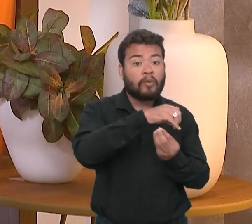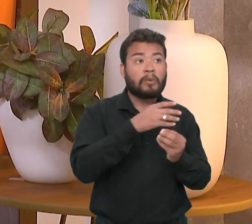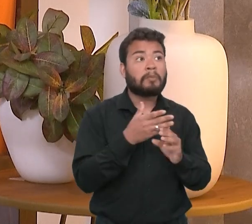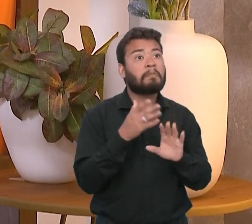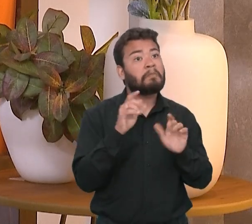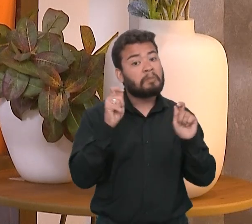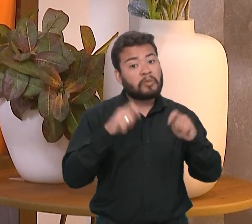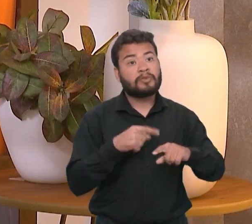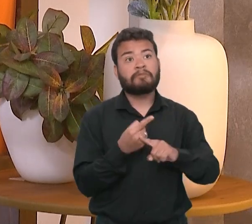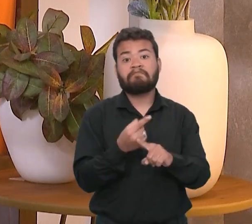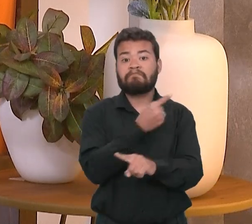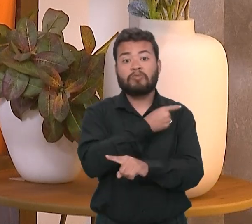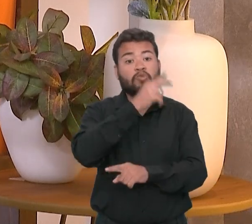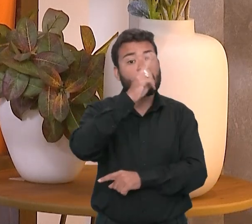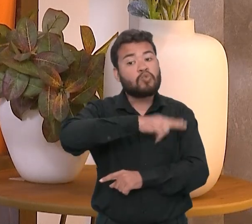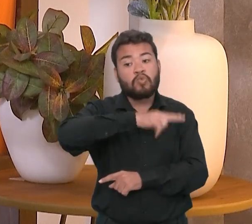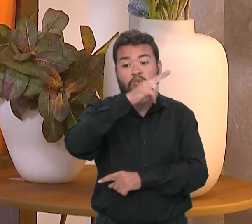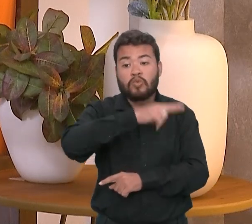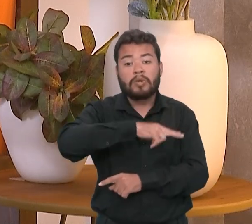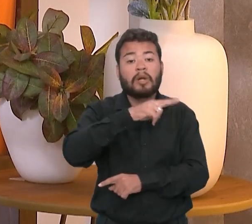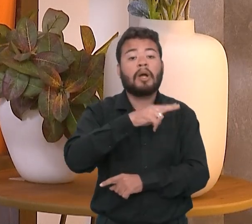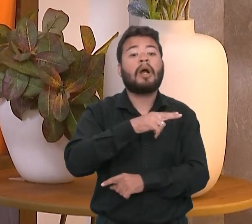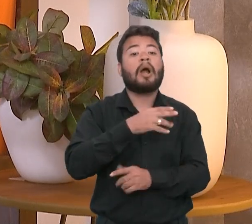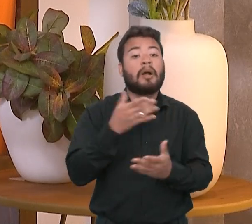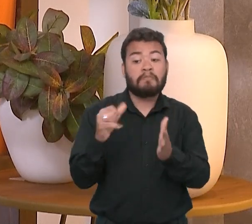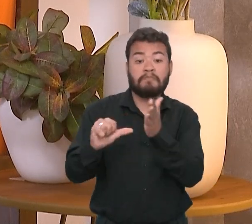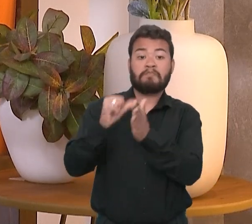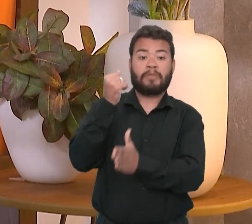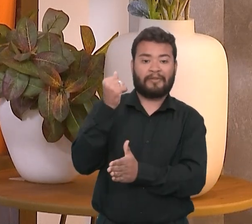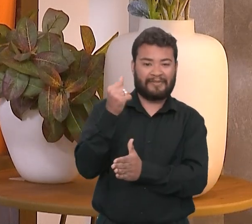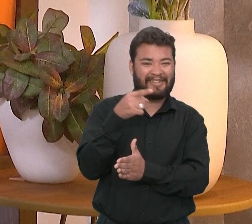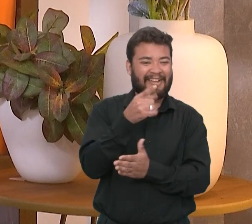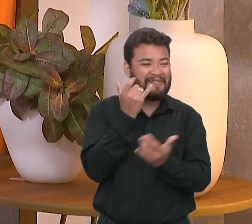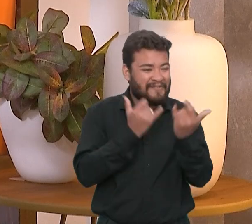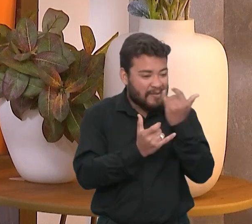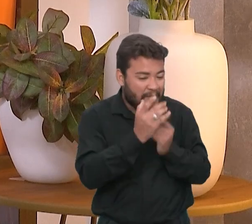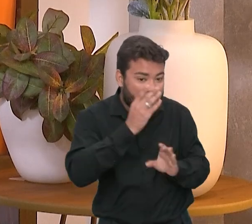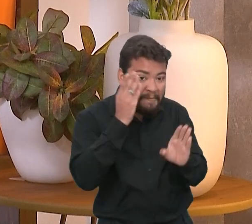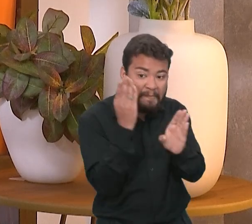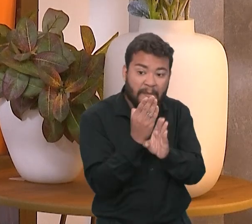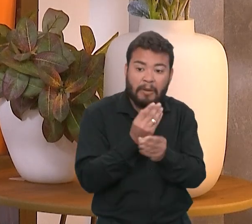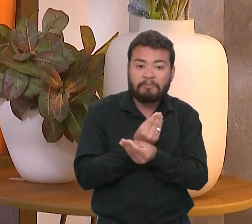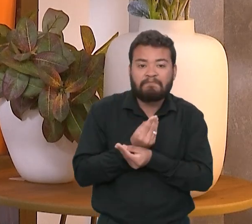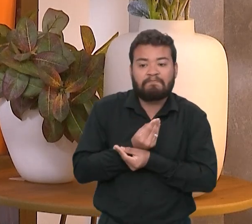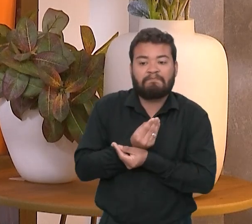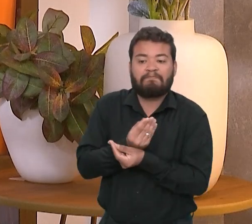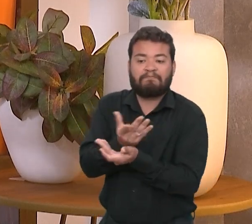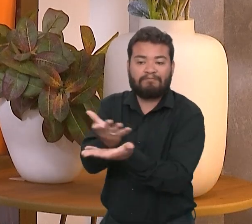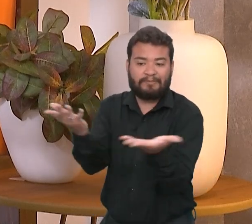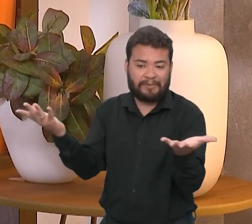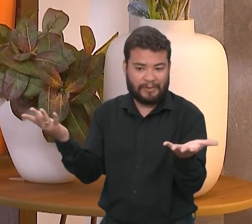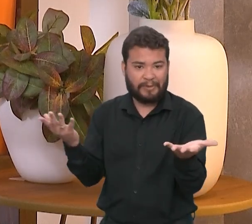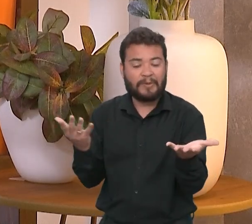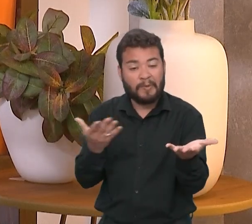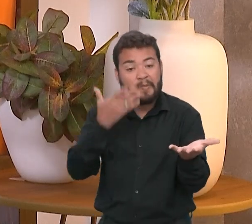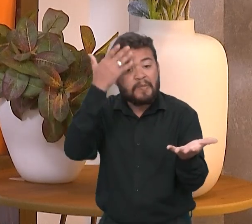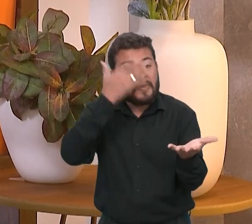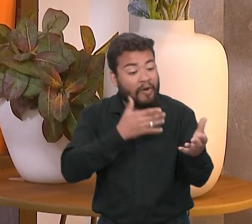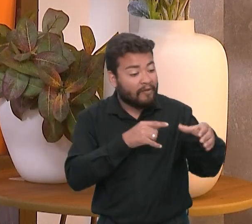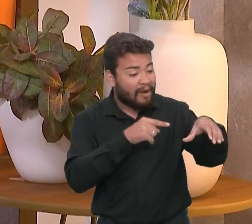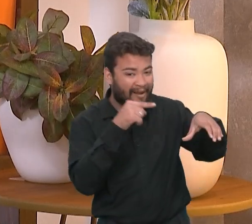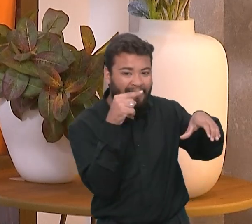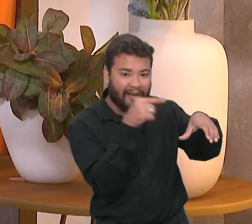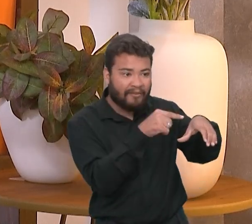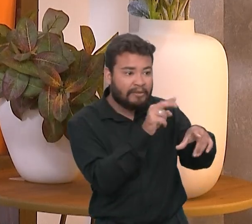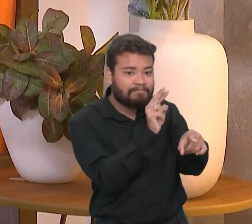nas cavernas, por exemplo, e que a gente traz essa informação e que mostra que esses fungos que estão ali, a gente precisa conservar as cavernas,